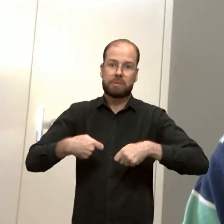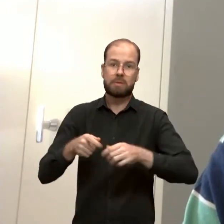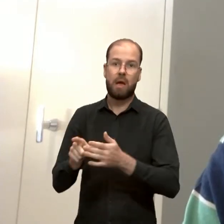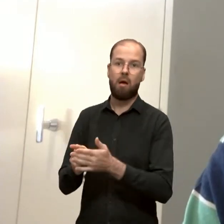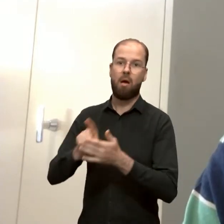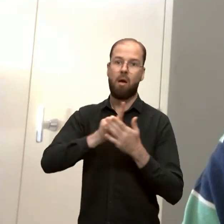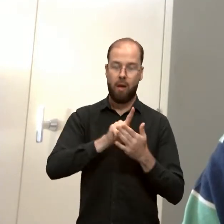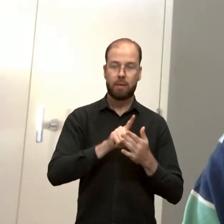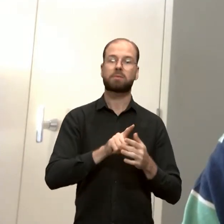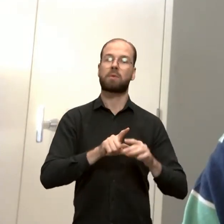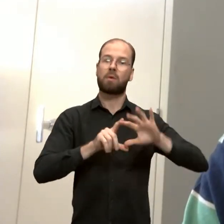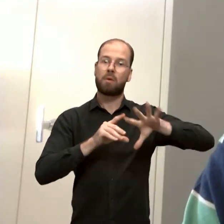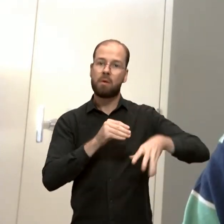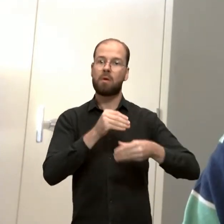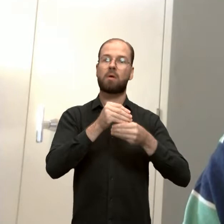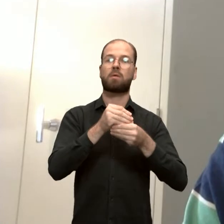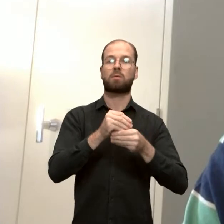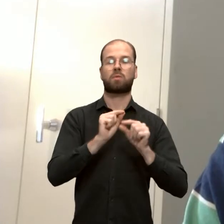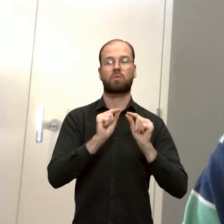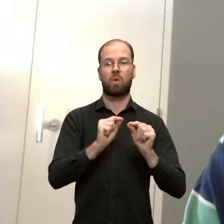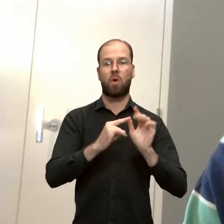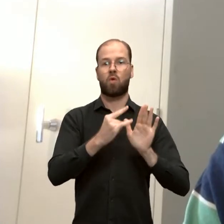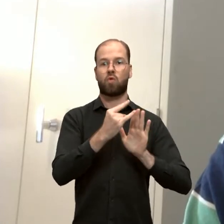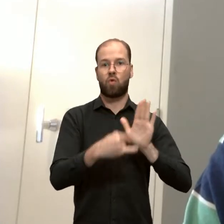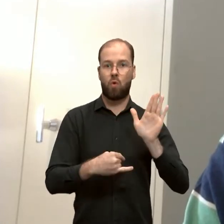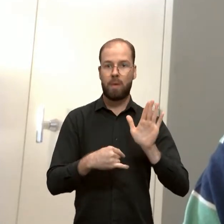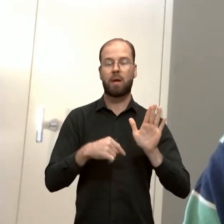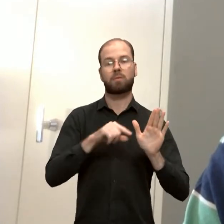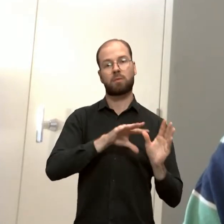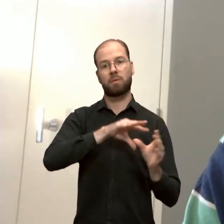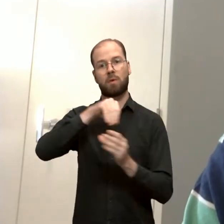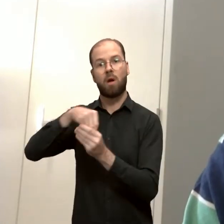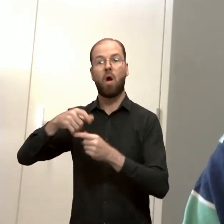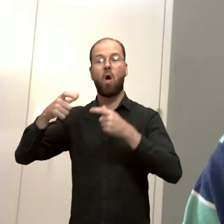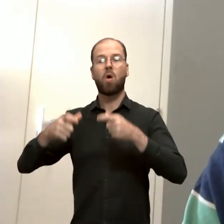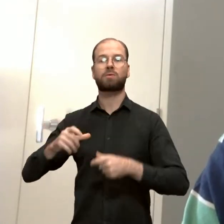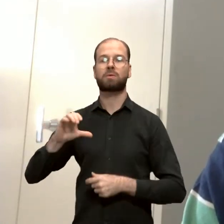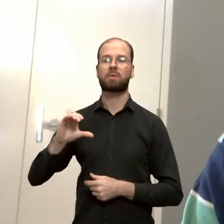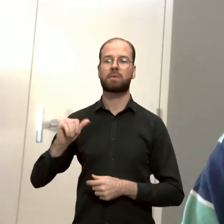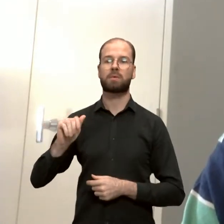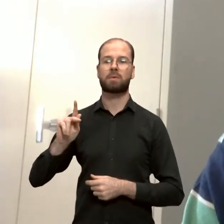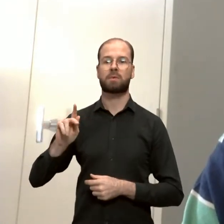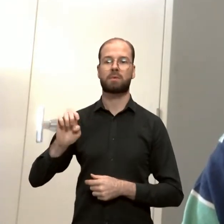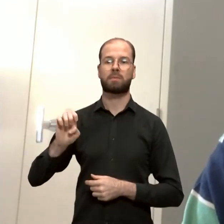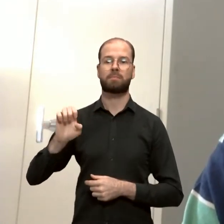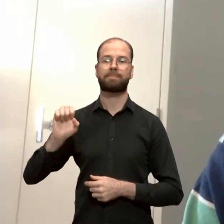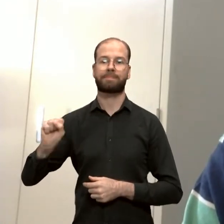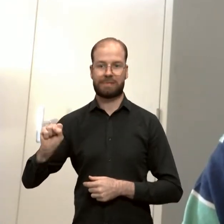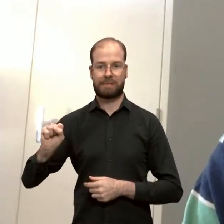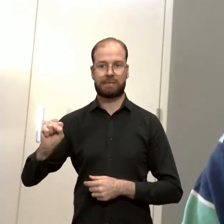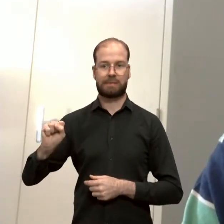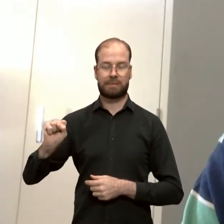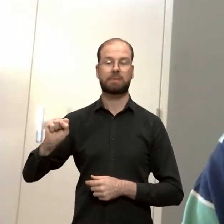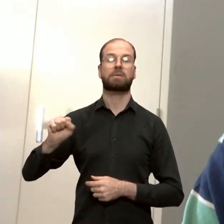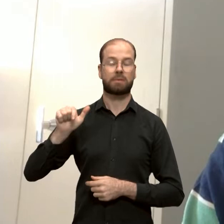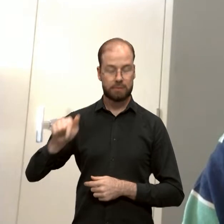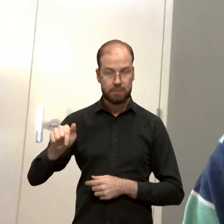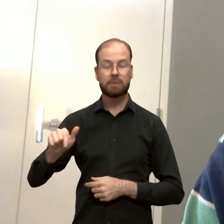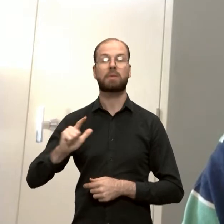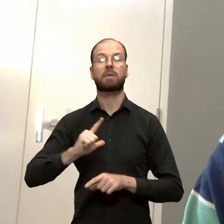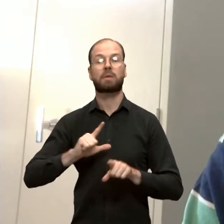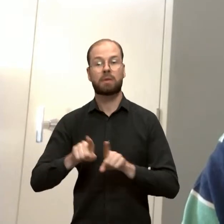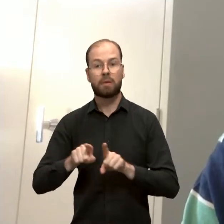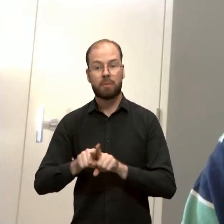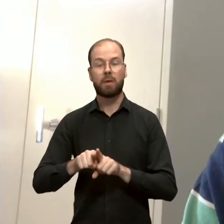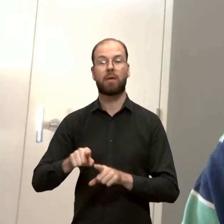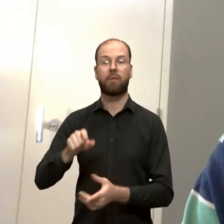o upload dos documentos do estudante na CAPES, entre os quais estão o visto de estudante e